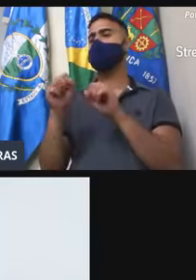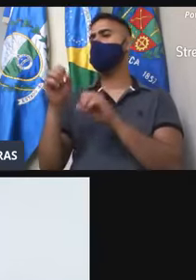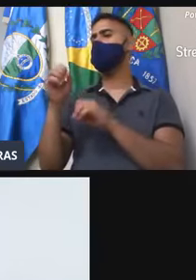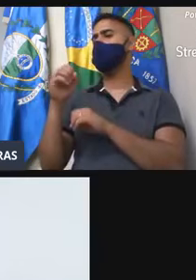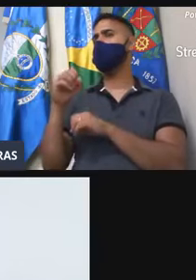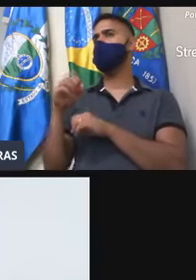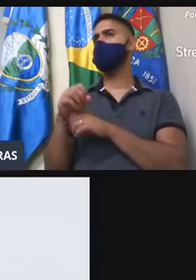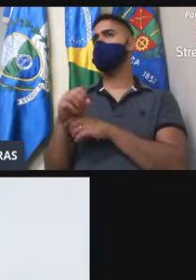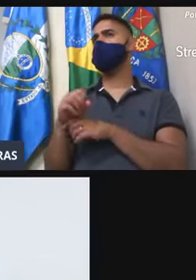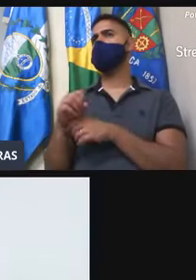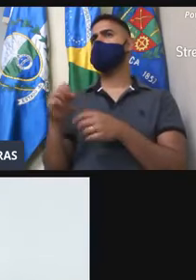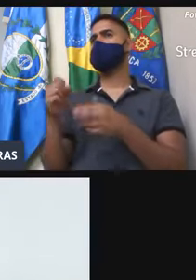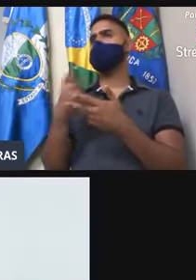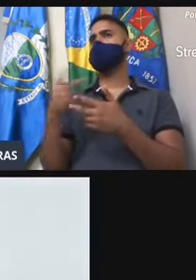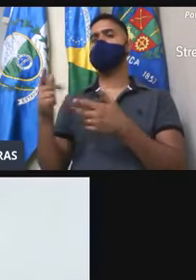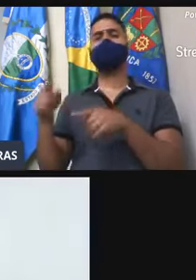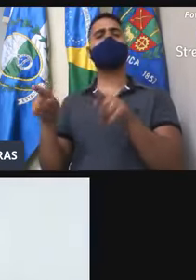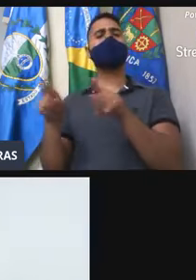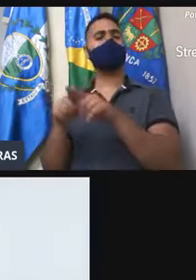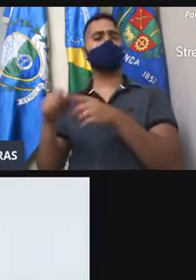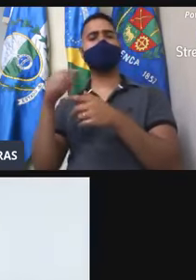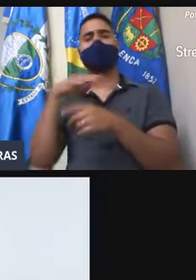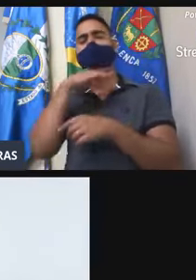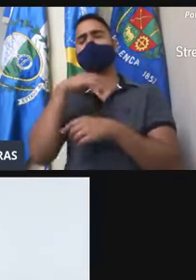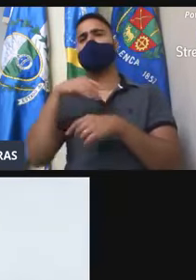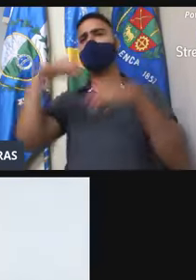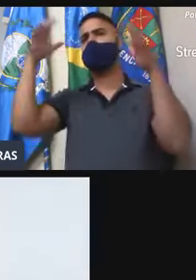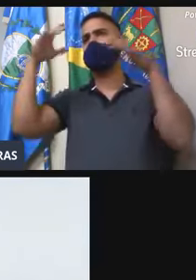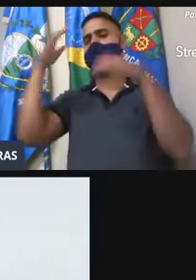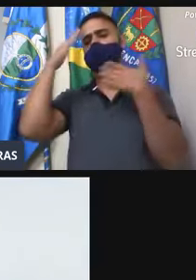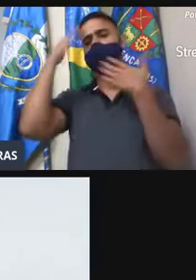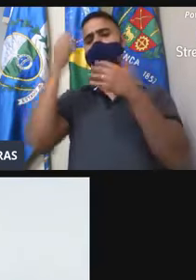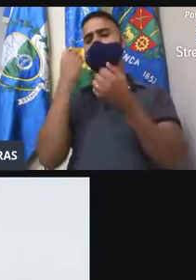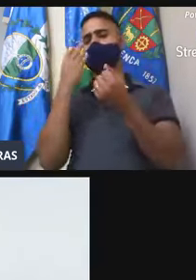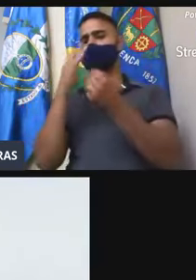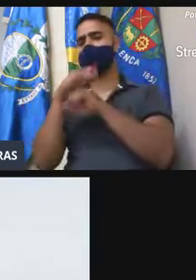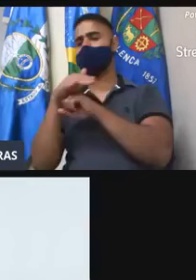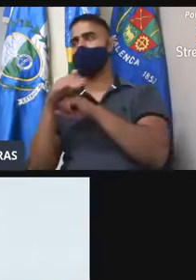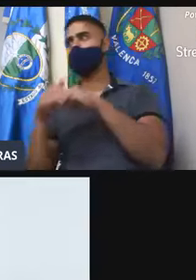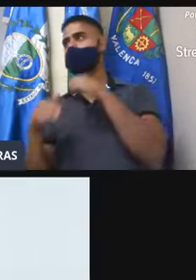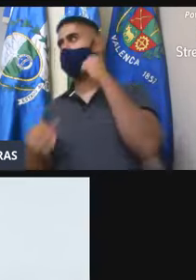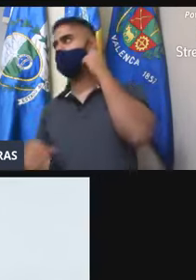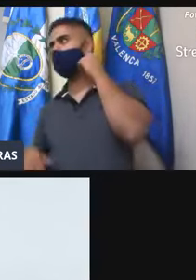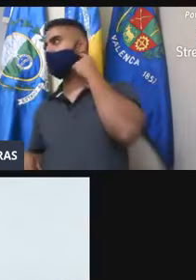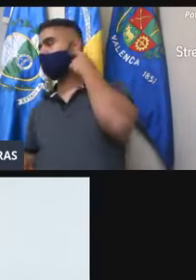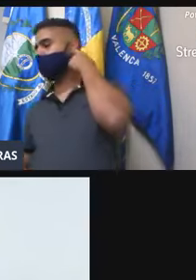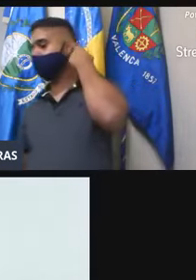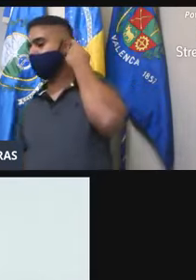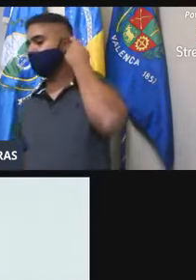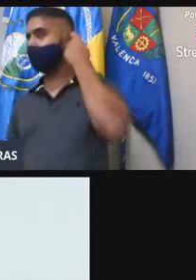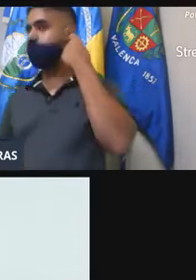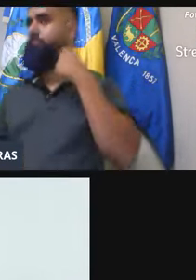nessas estradas aí, que são bastante prejudicadas todo ano, no período de chuva. Obrigado, uma boa noite a todos.